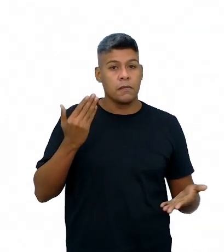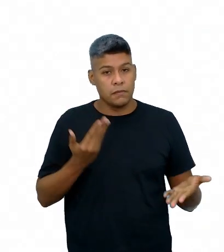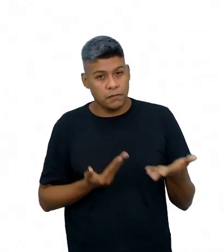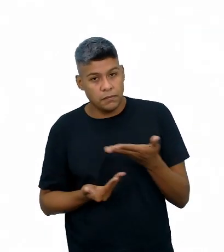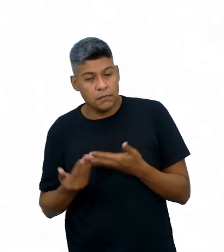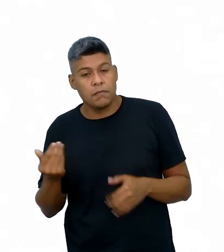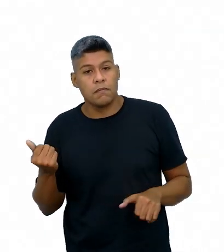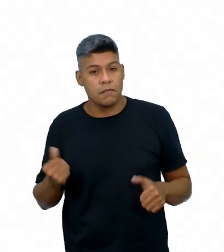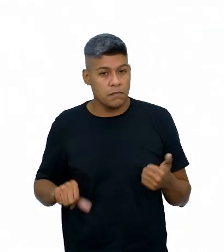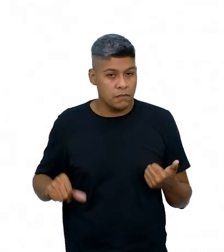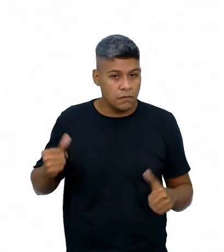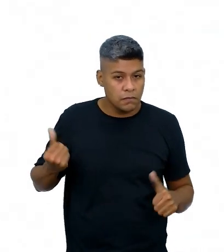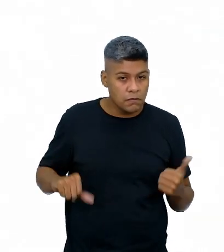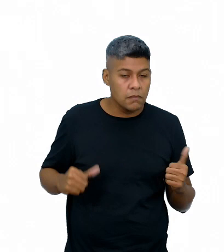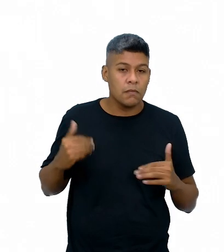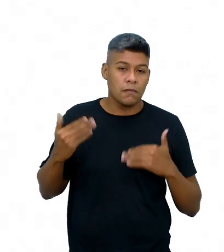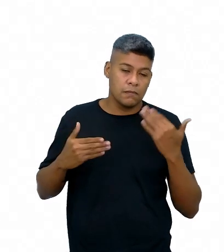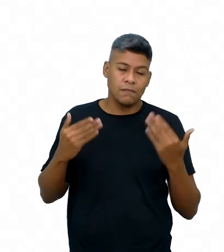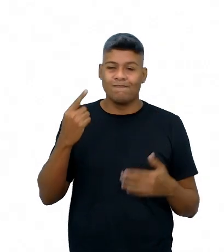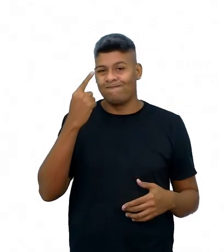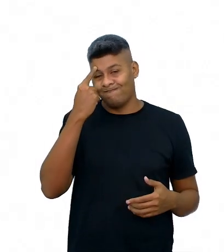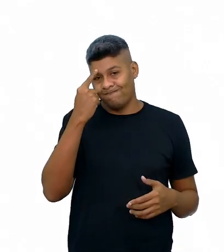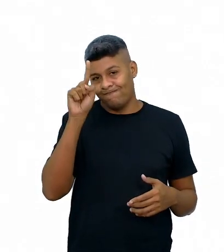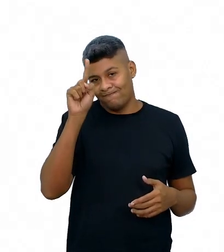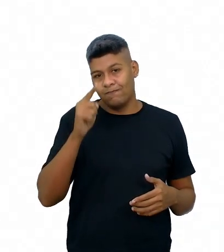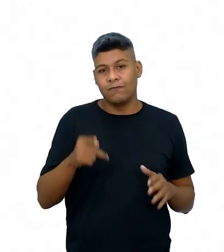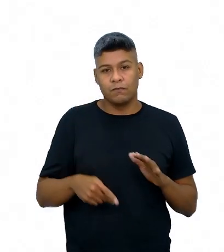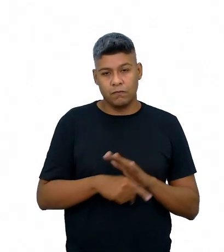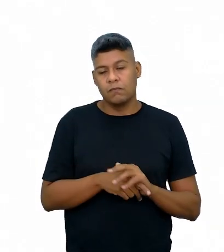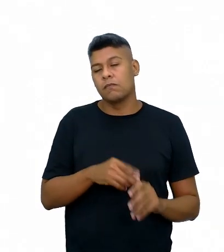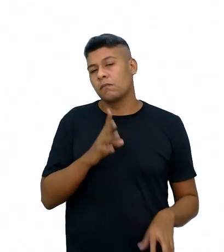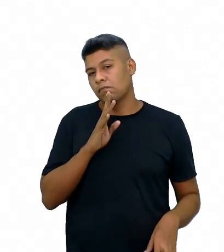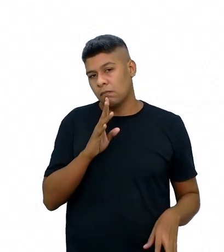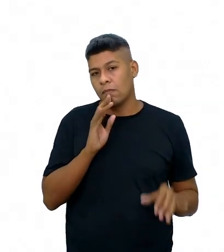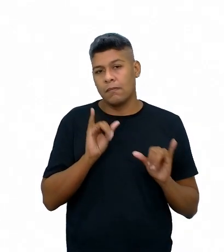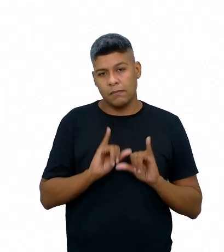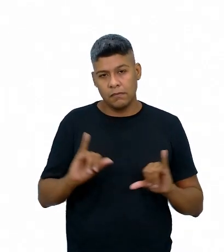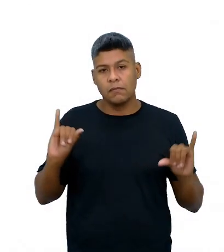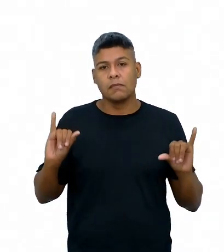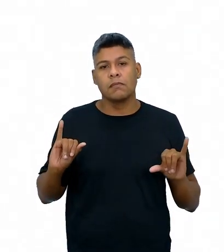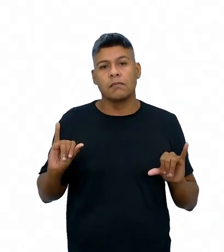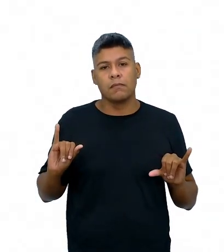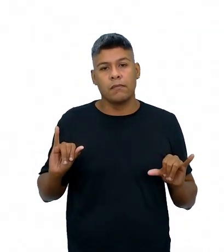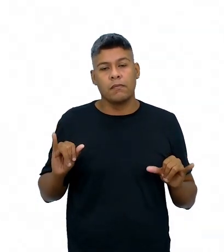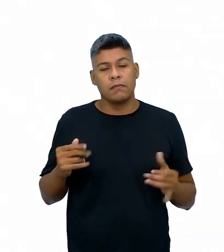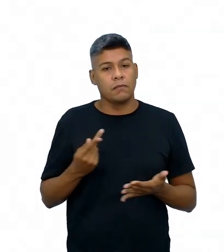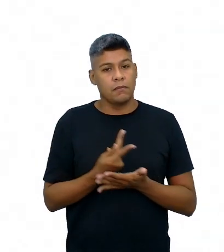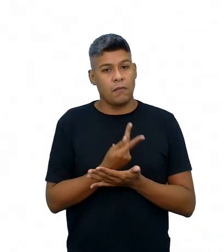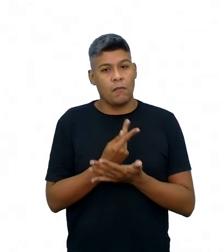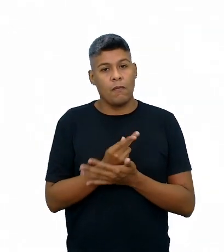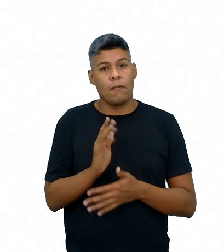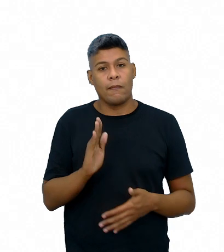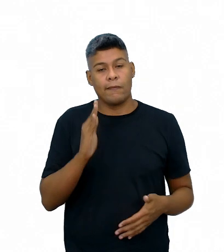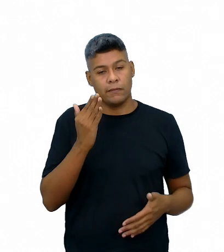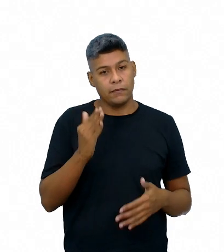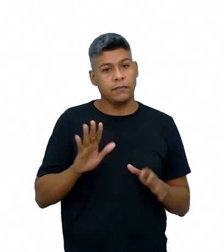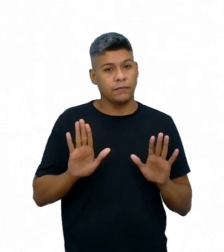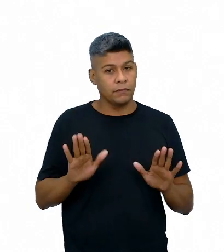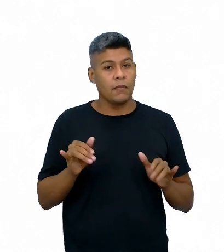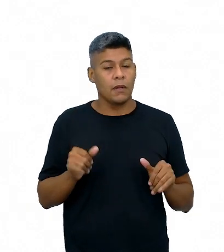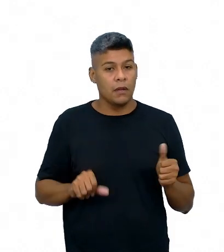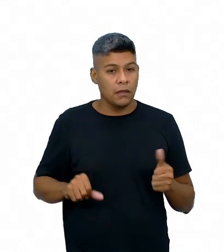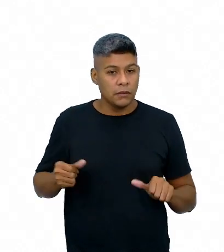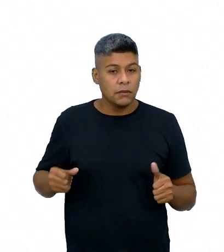relativas a analisar e desenvolver estratégias para o reconhecimento de notícias falsas nas redes sociais. E para a